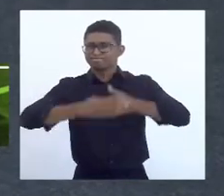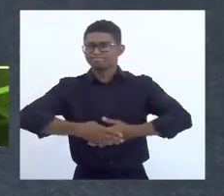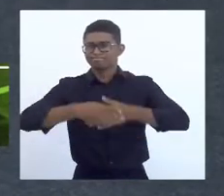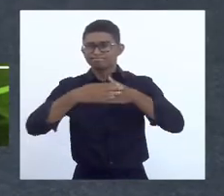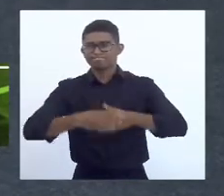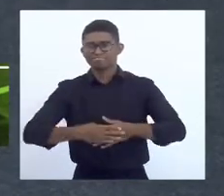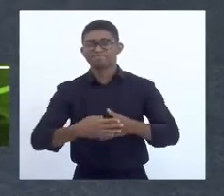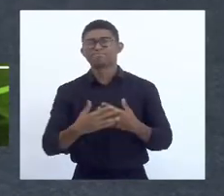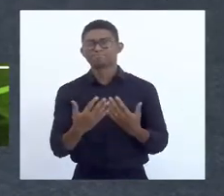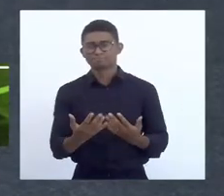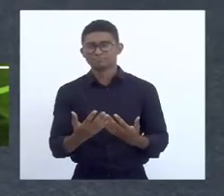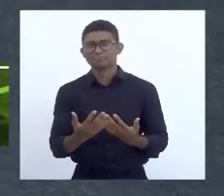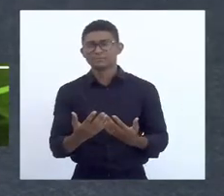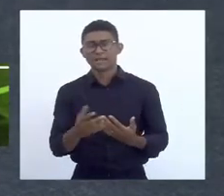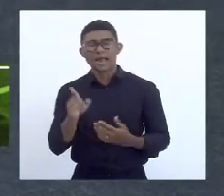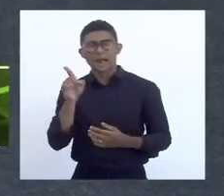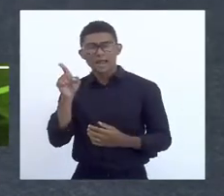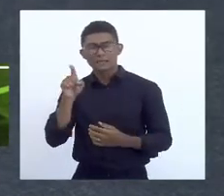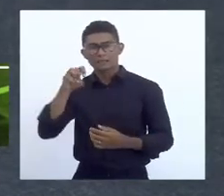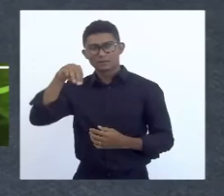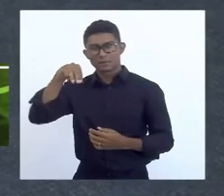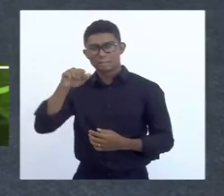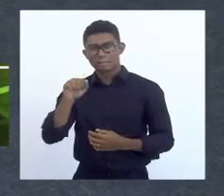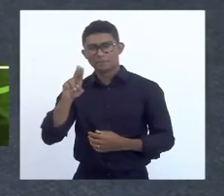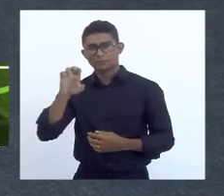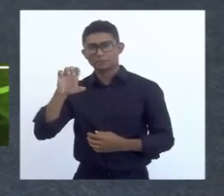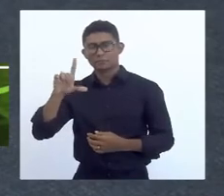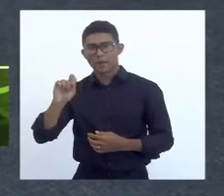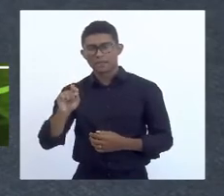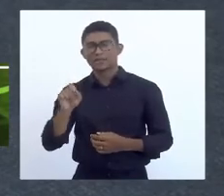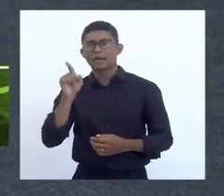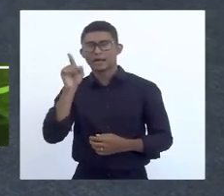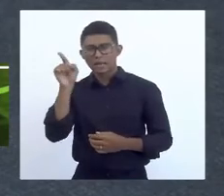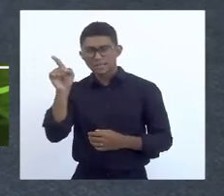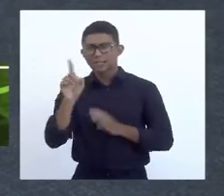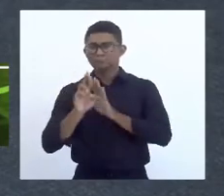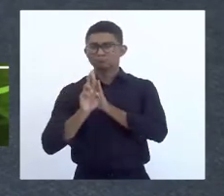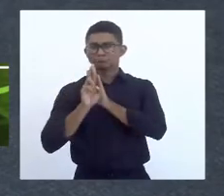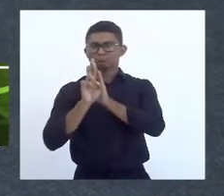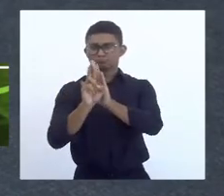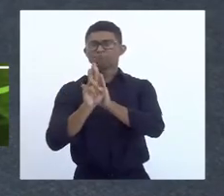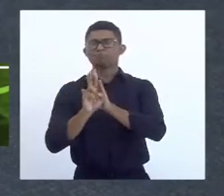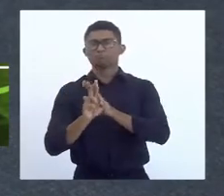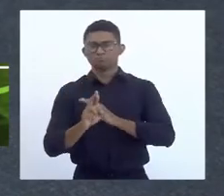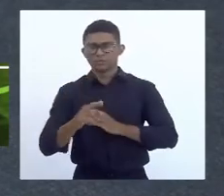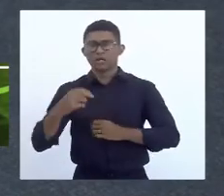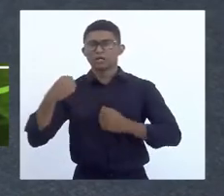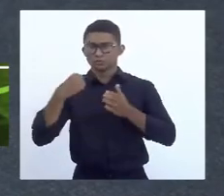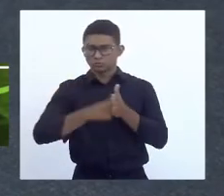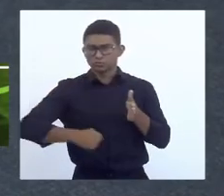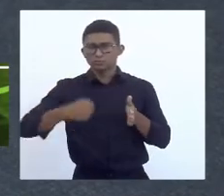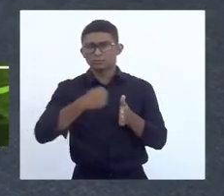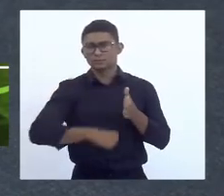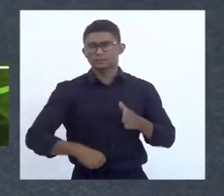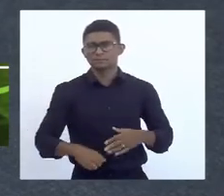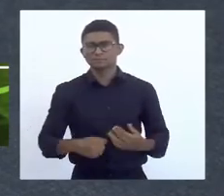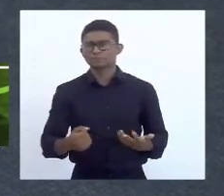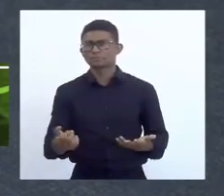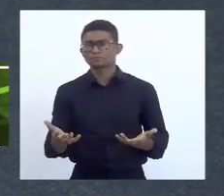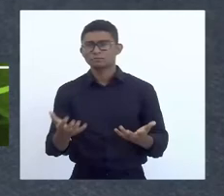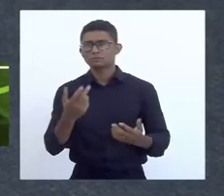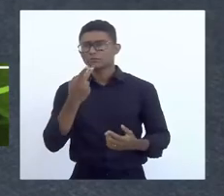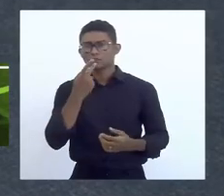que representa, é um símbolo dessa resistência à violência política de gênero. Eu queria dizer o